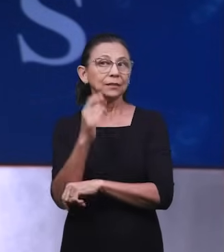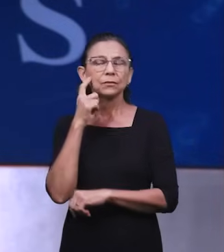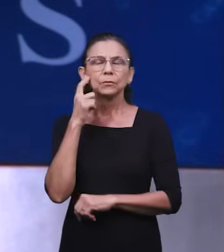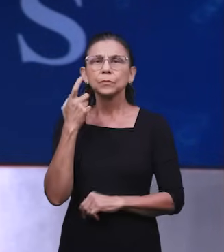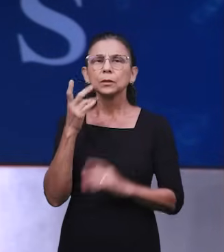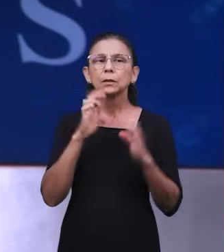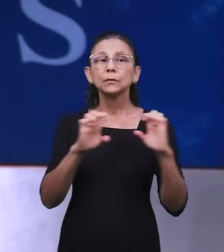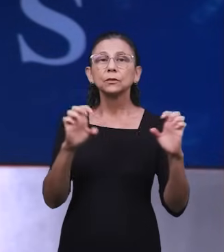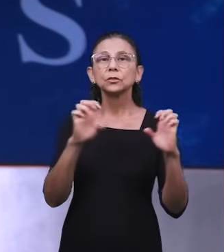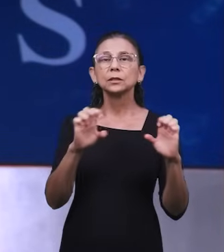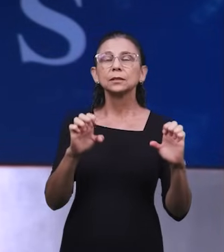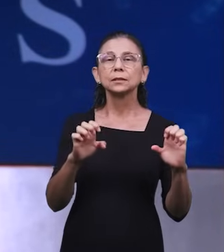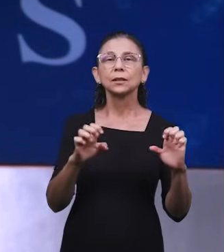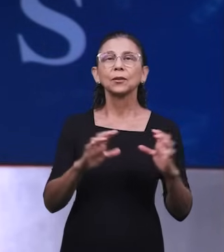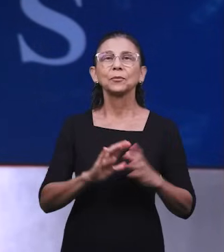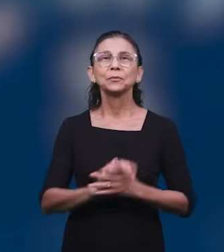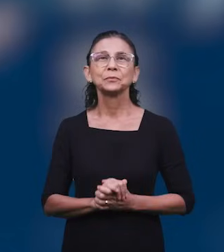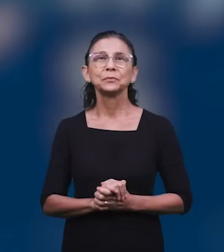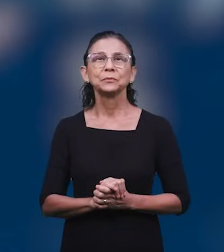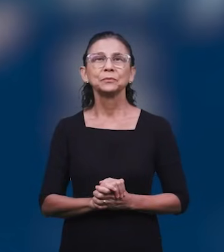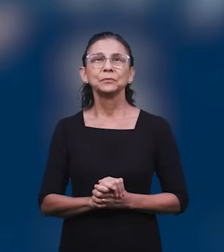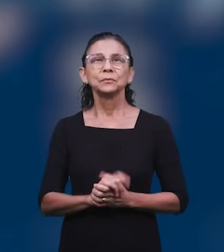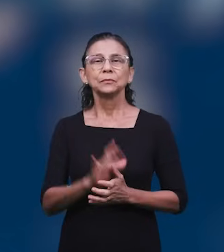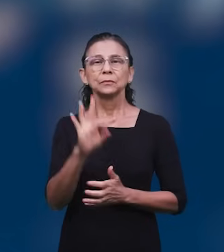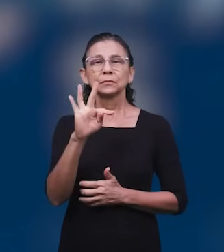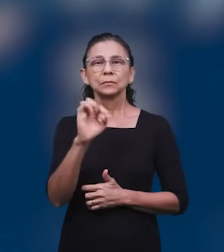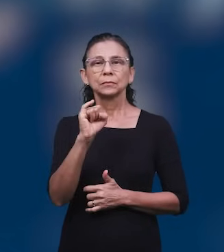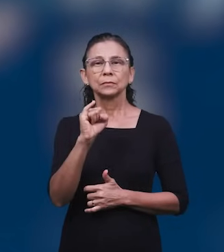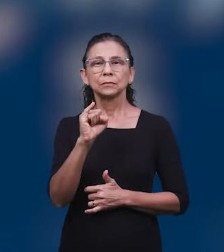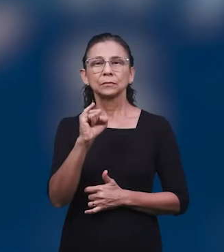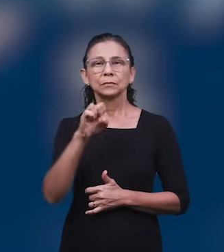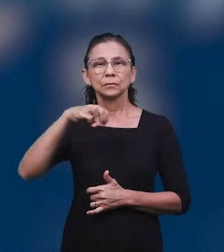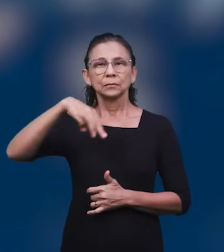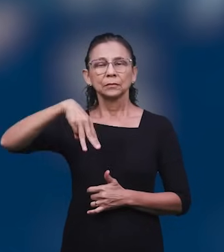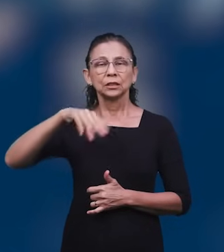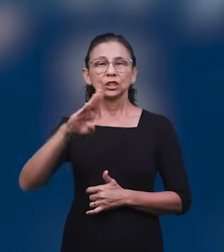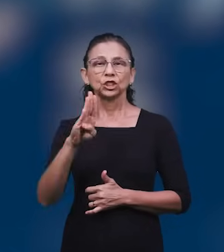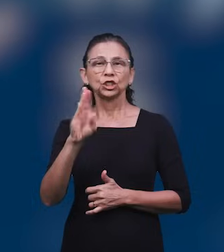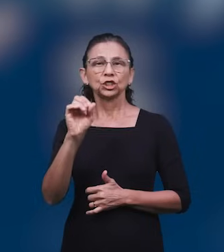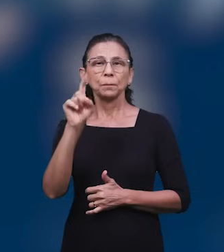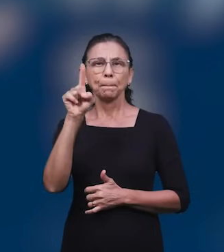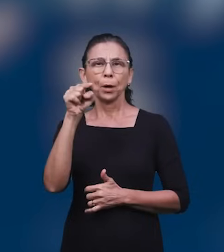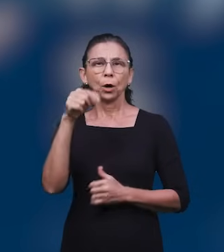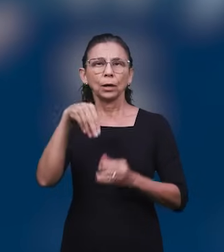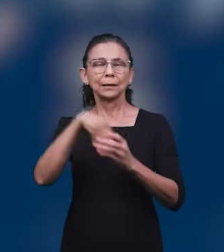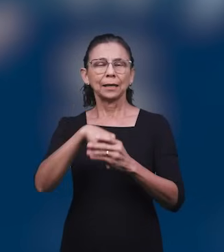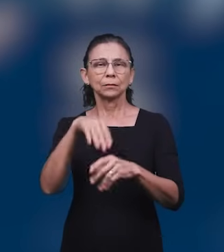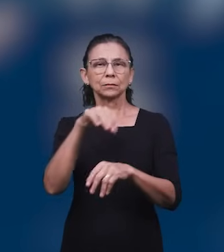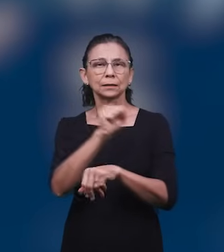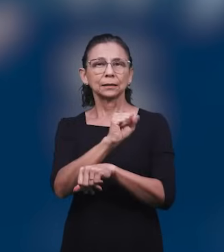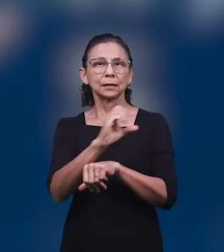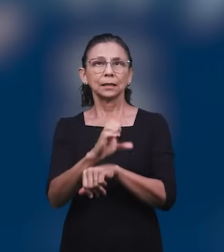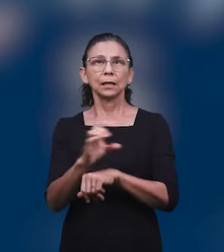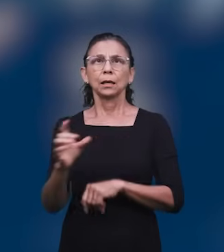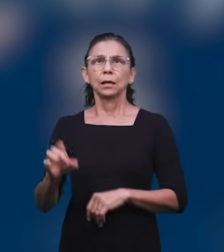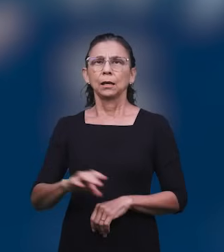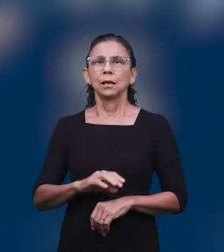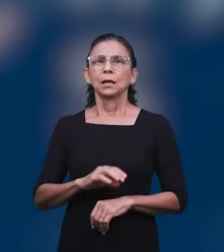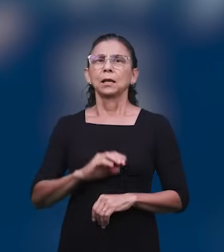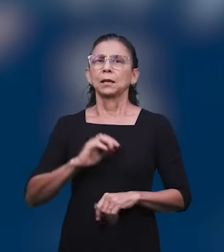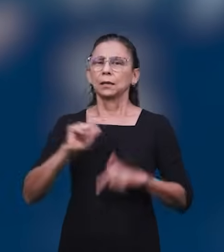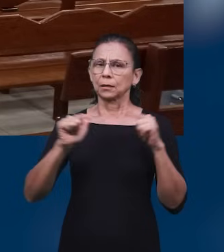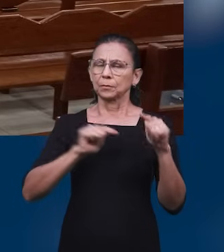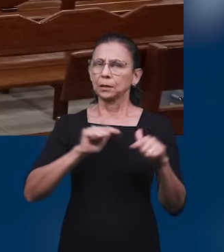falar sobre a evangelização da igreja do bairro Timbó, que fica ali em Indaial, Santa Catarina, os irmãos trabalhando